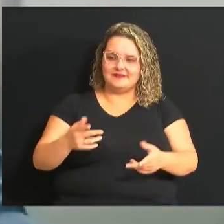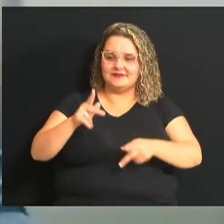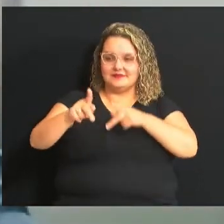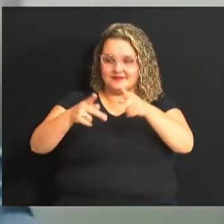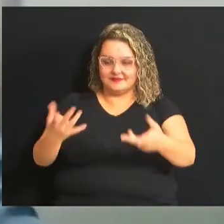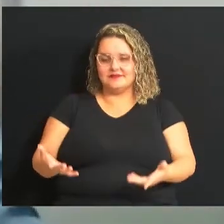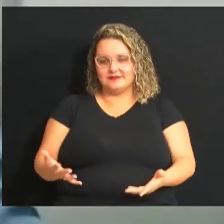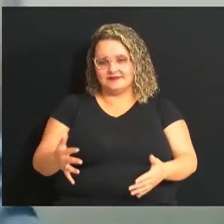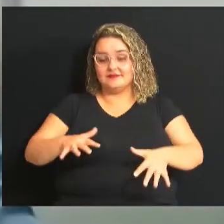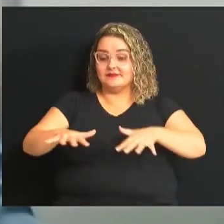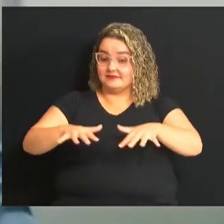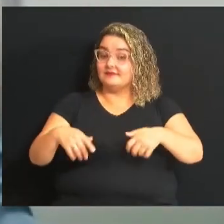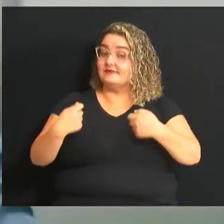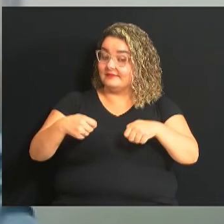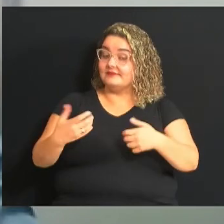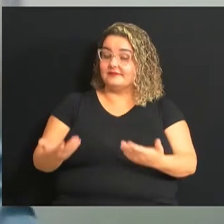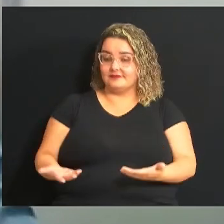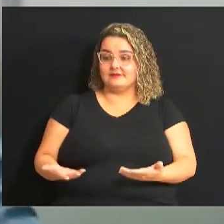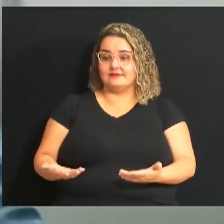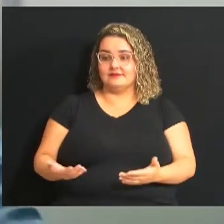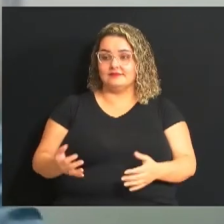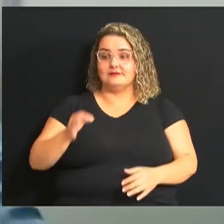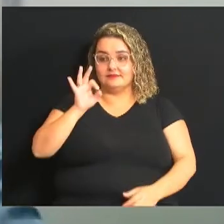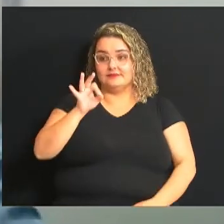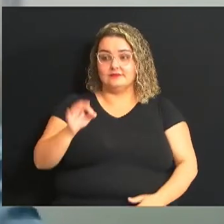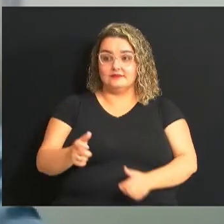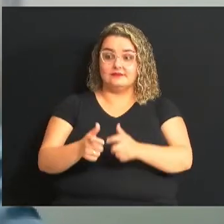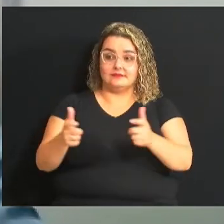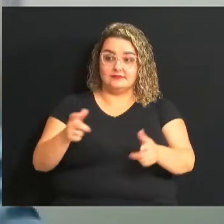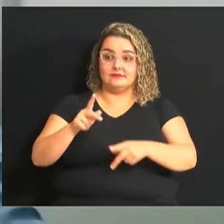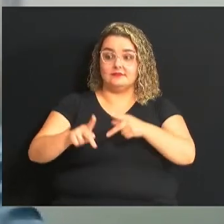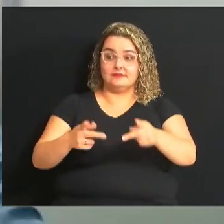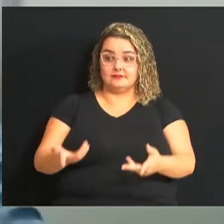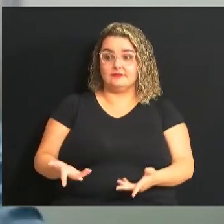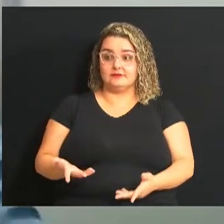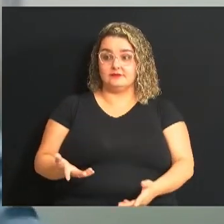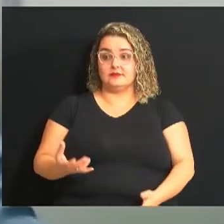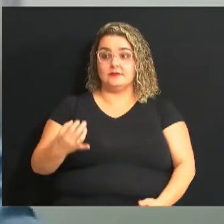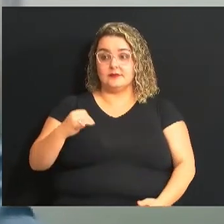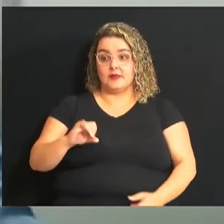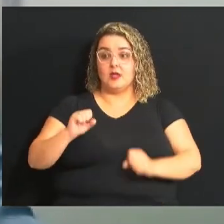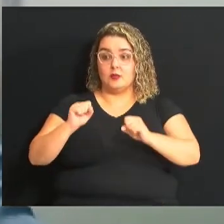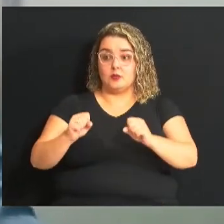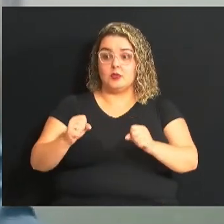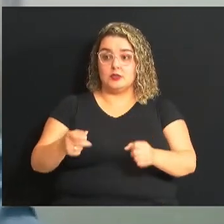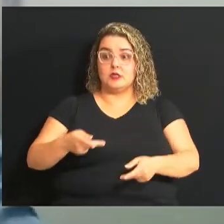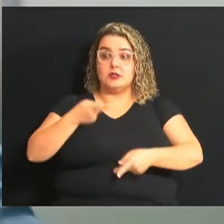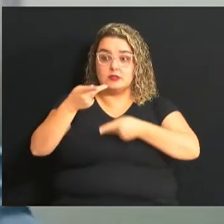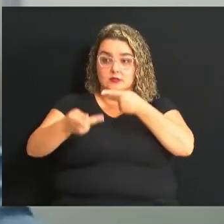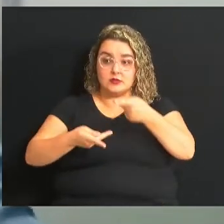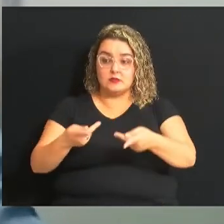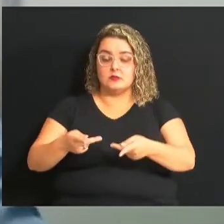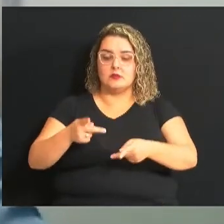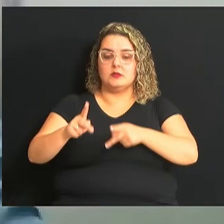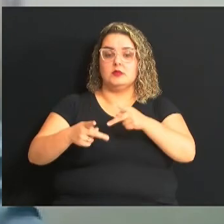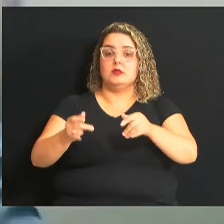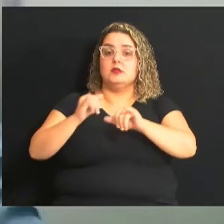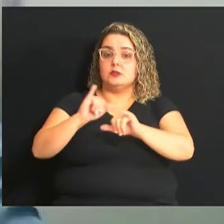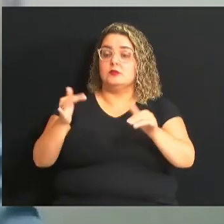se mexer e é o maior percentual da nossa população. Então, acho que se eu pudesse contribuir, né, para essa galera e deixar uma mensagem